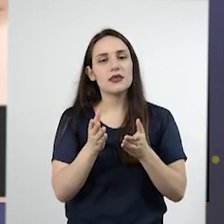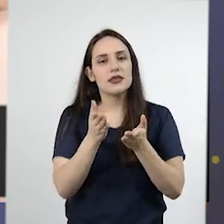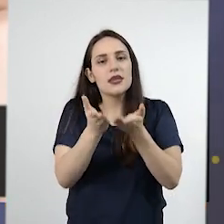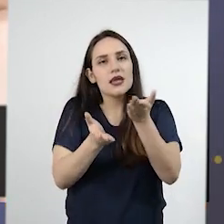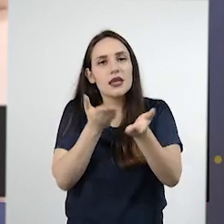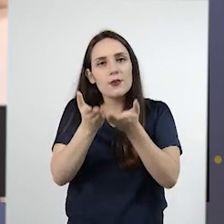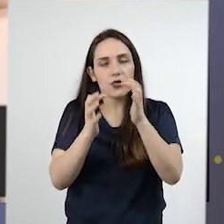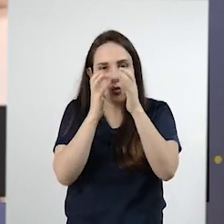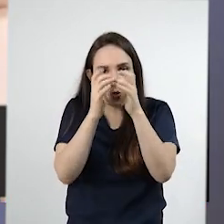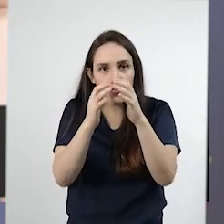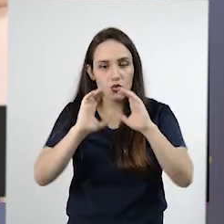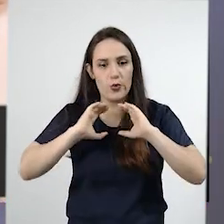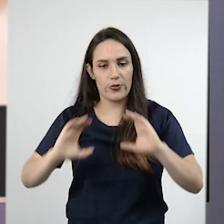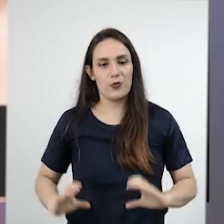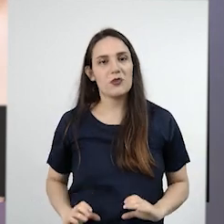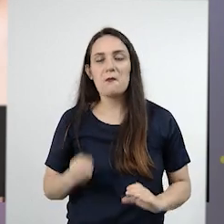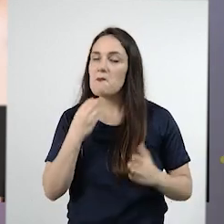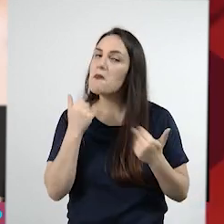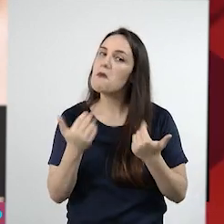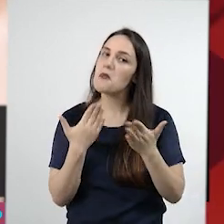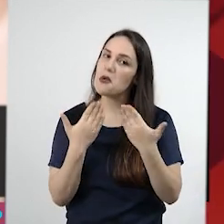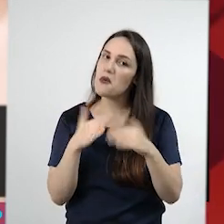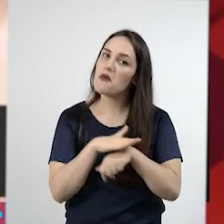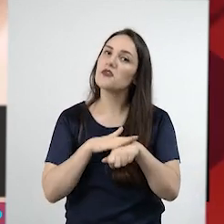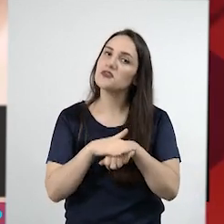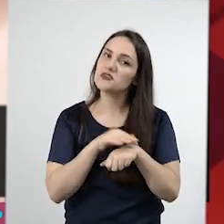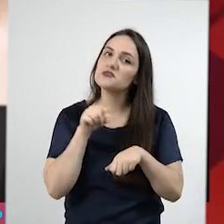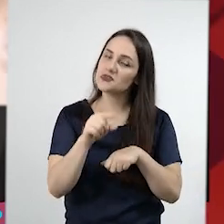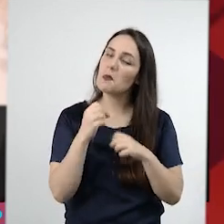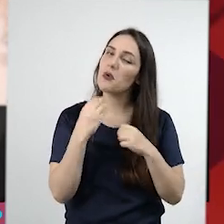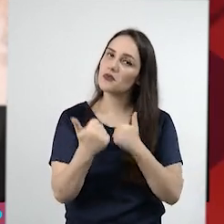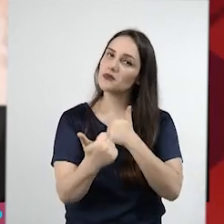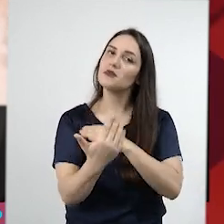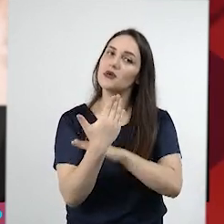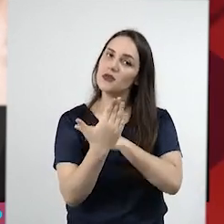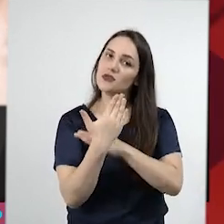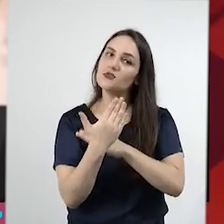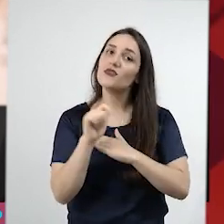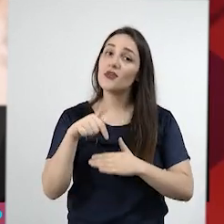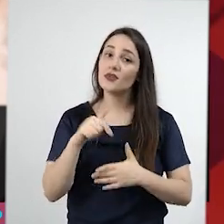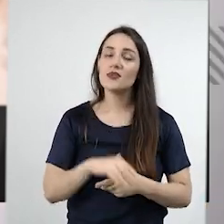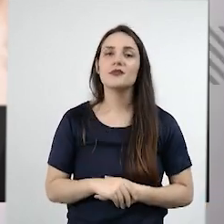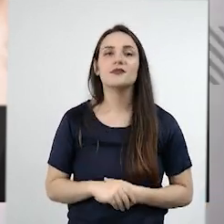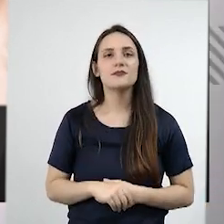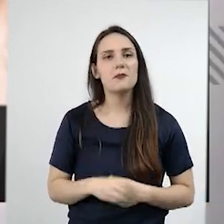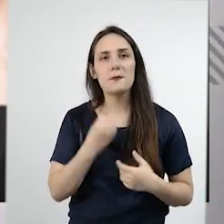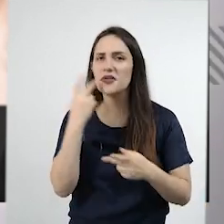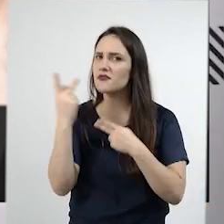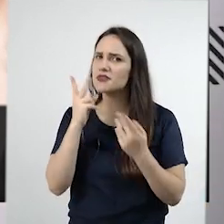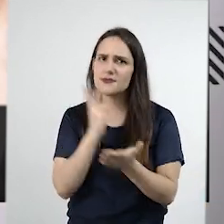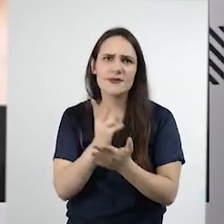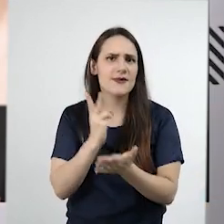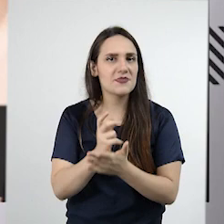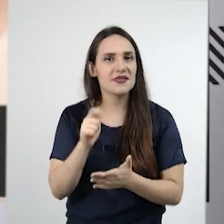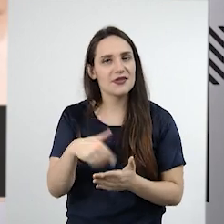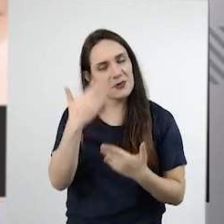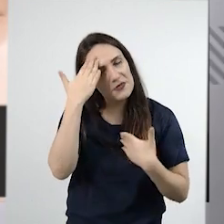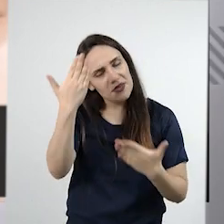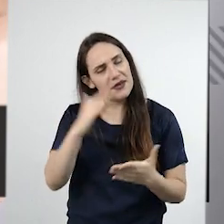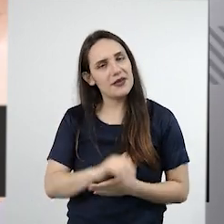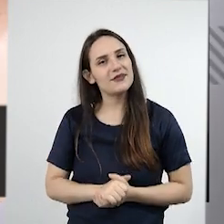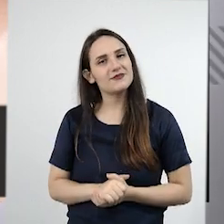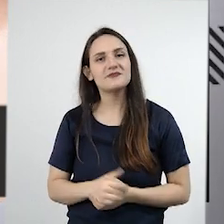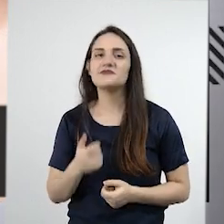muito bacana o nosso bate-papo, contribuiu demais com Perspectiva. Seja sempre bem-vinda, muito obrigada. Obrigada